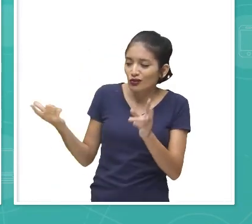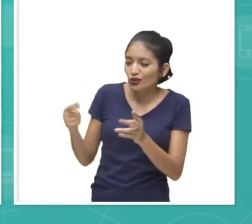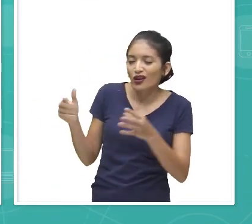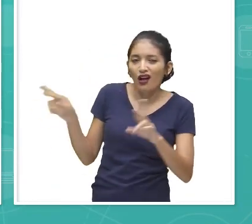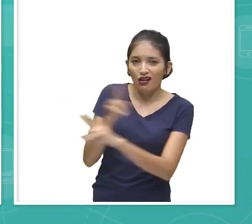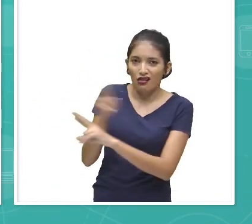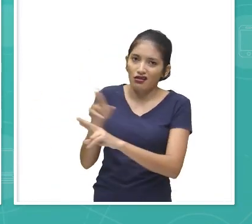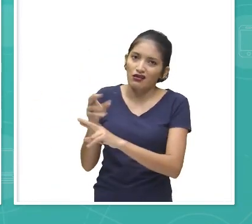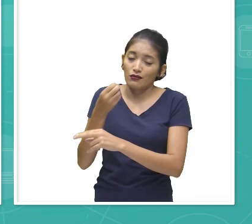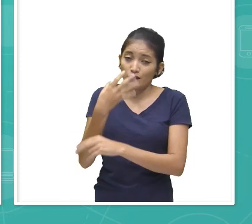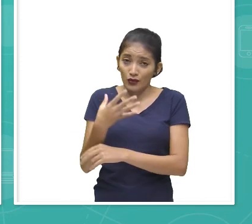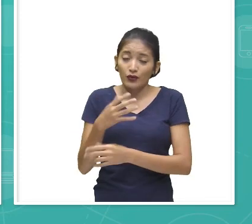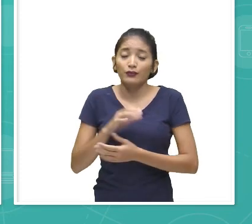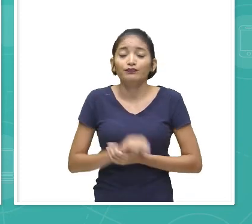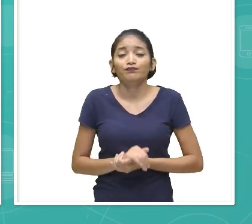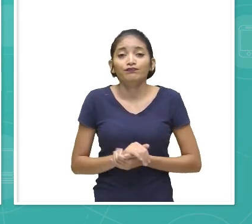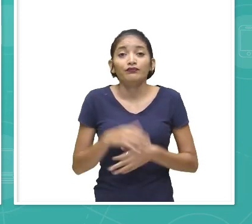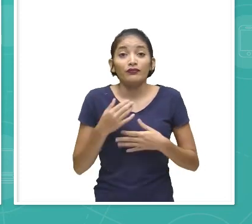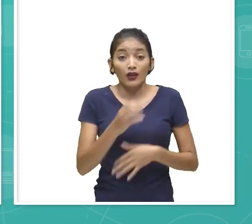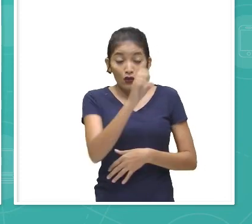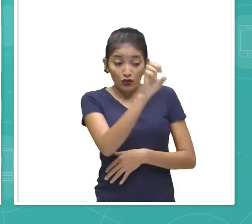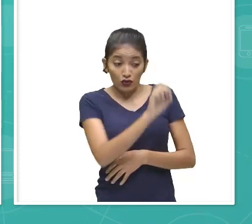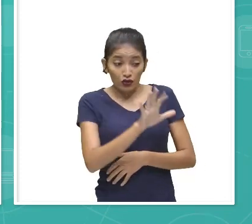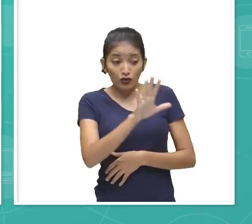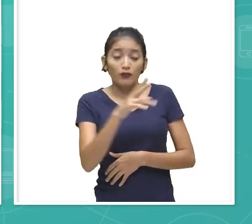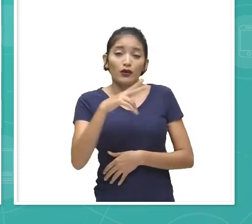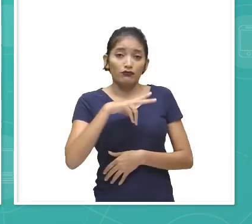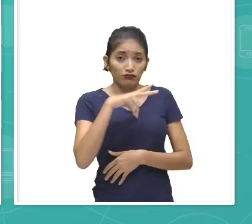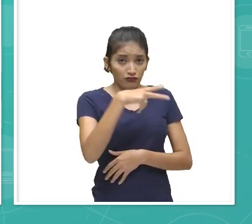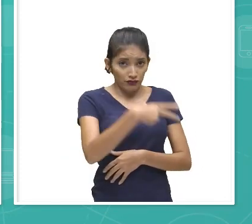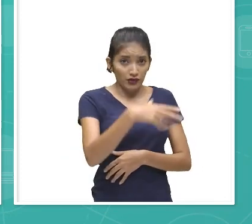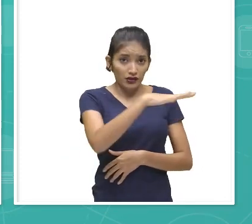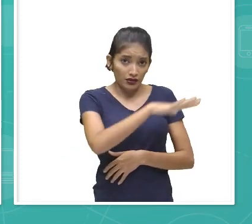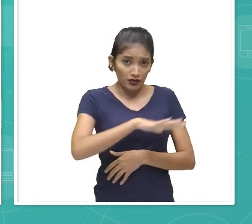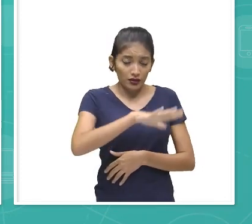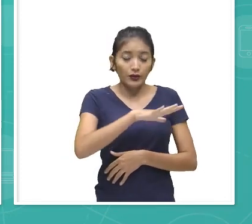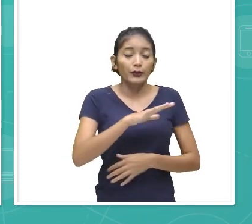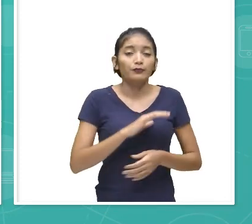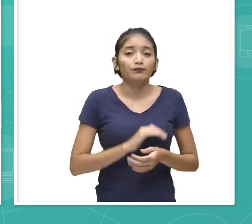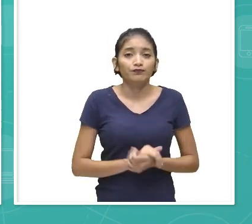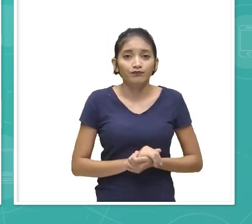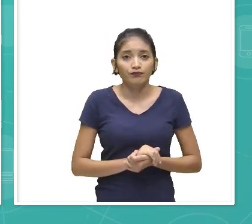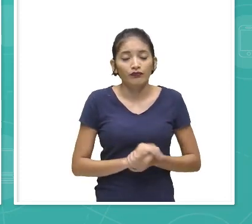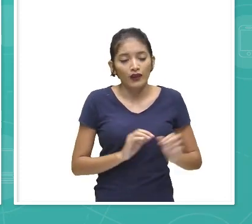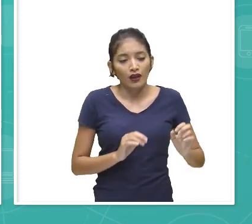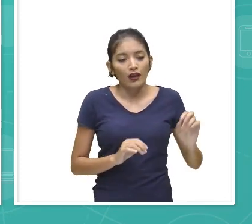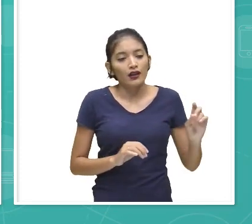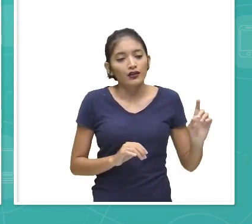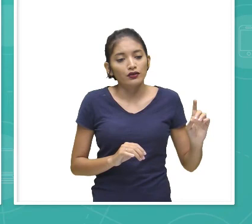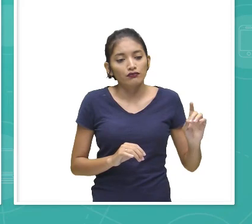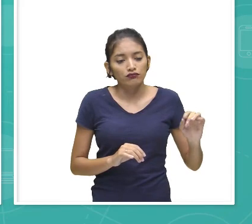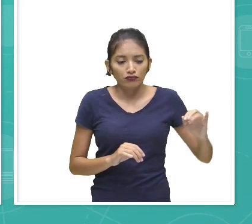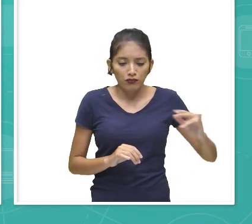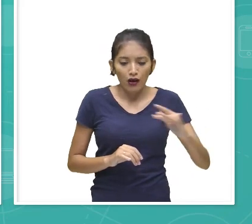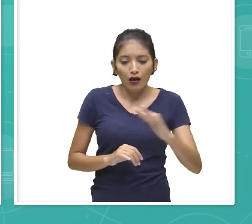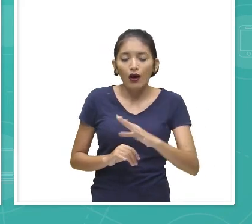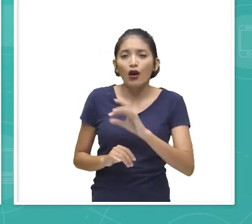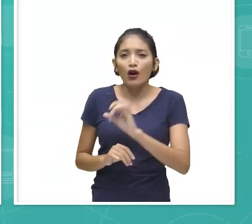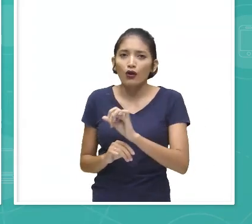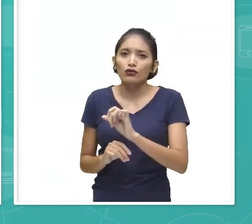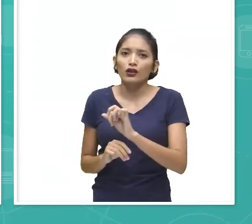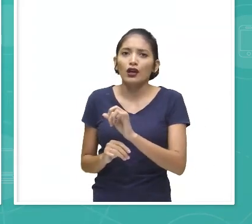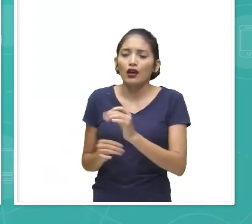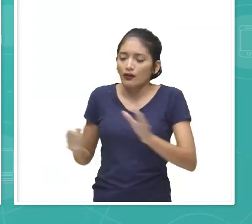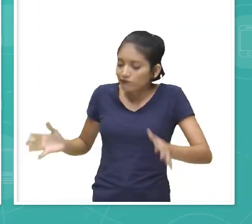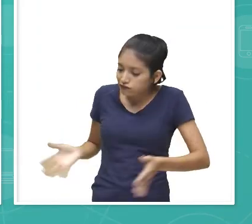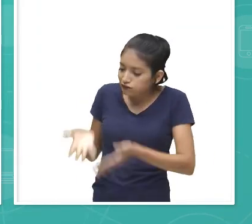os europeus, né, especialmente os portugueses aqui no nosso caso, eles vão lá e colocam uma pimentinha